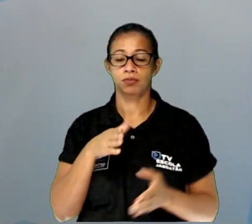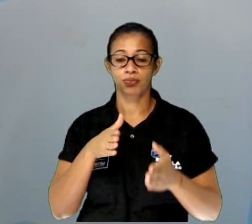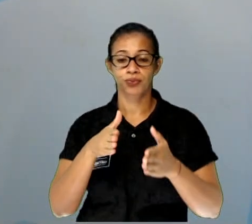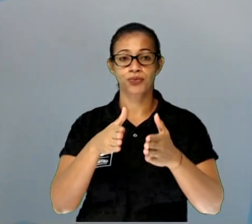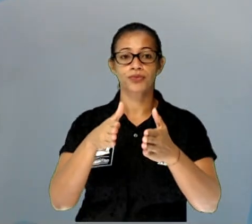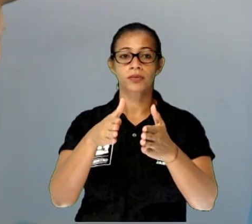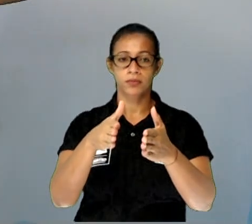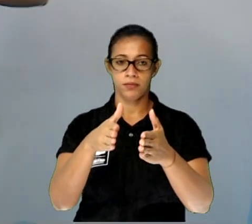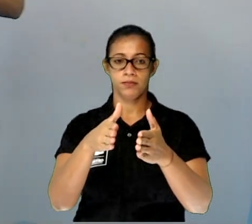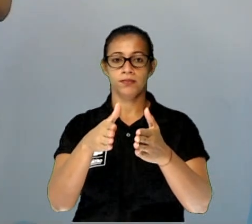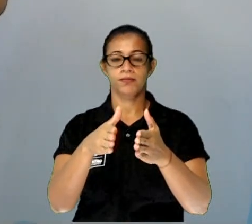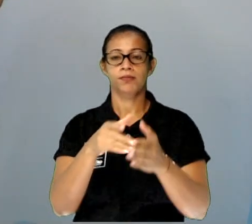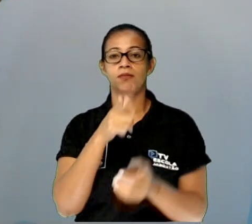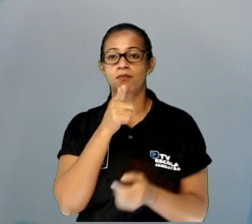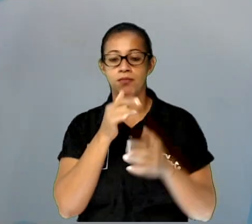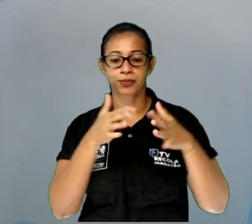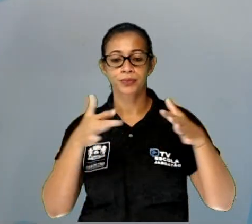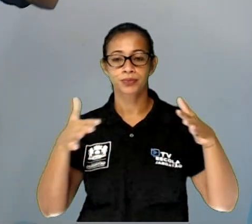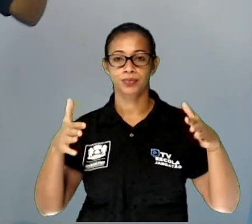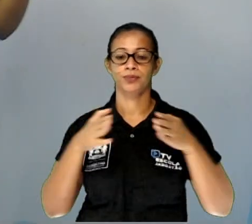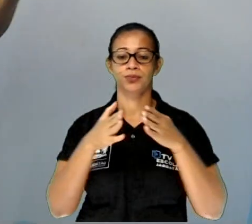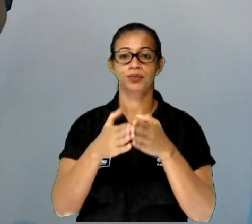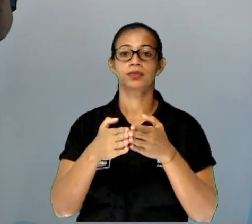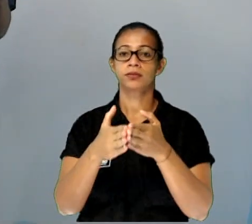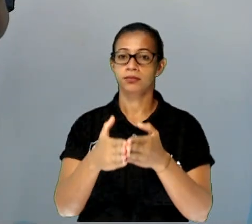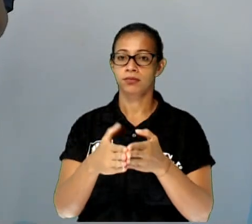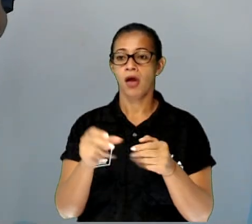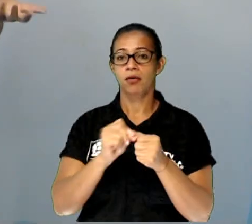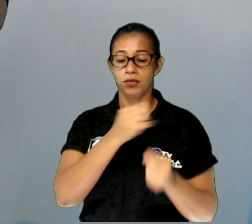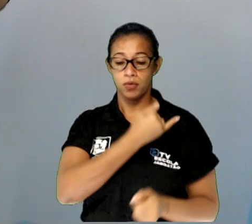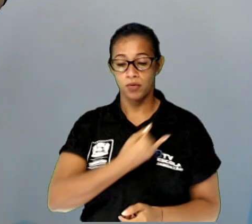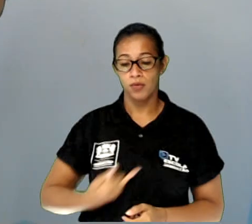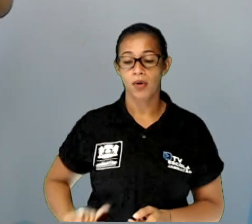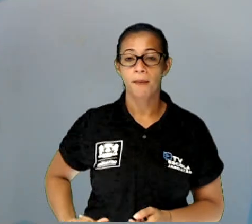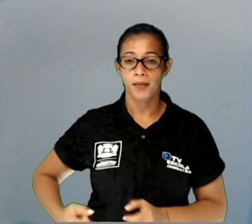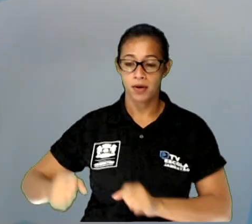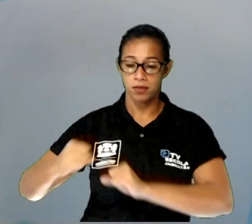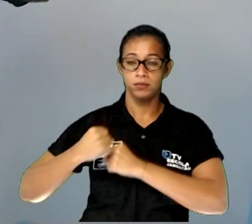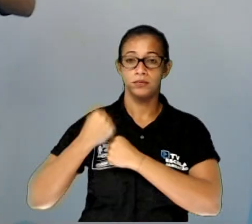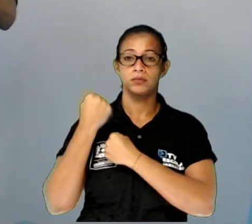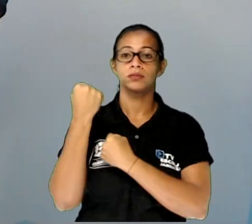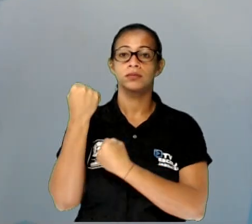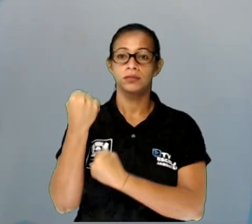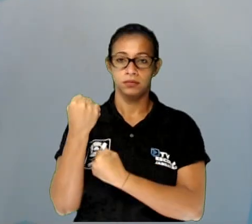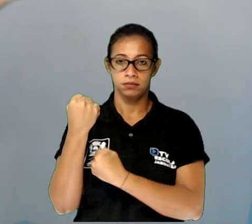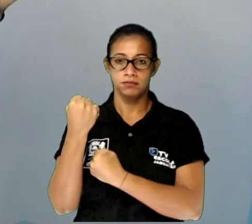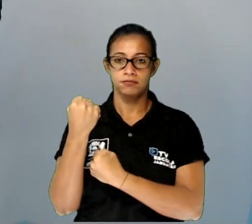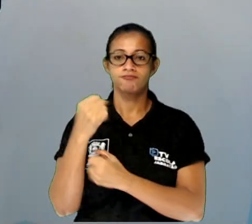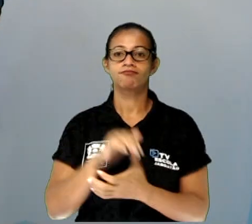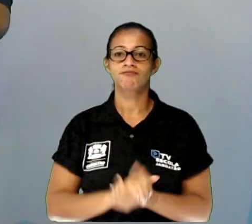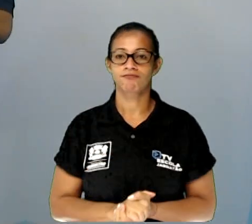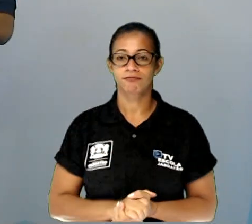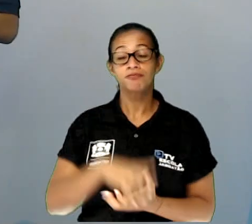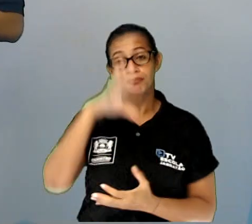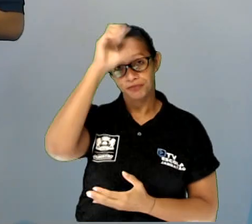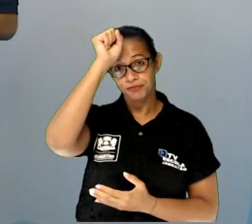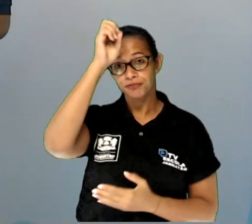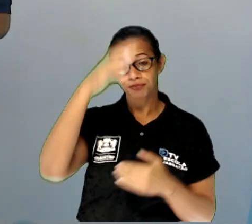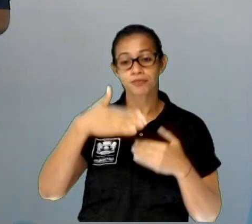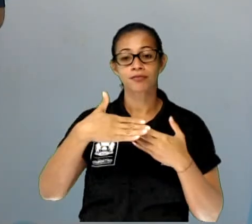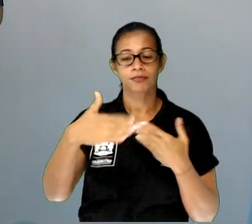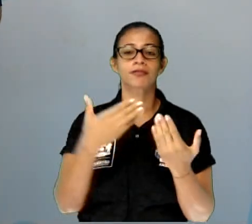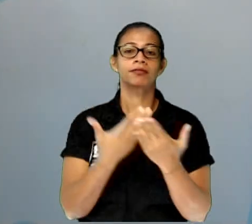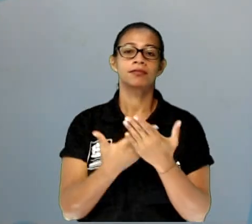Império Bizantino um império aí muito poderoso, tá? Que a gente vai continuar estudando ele aí na próxima